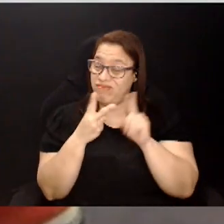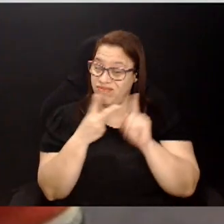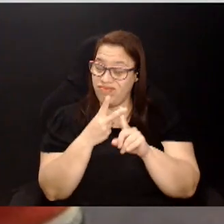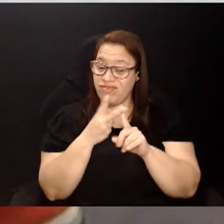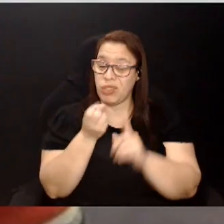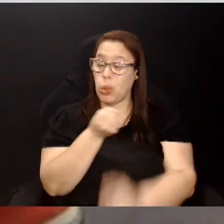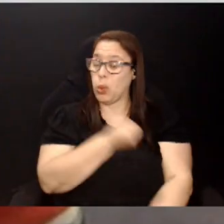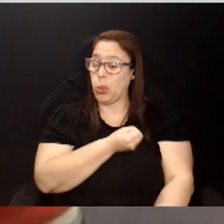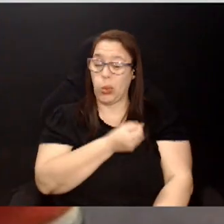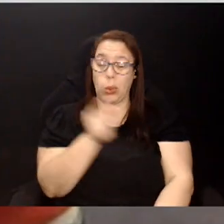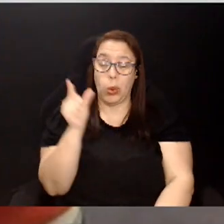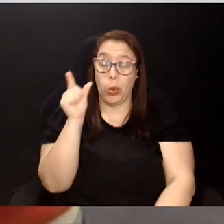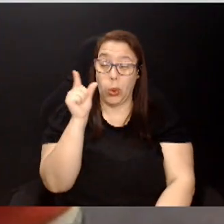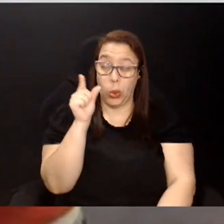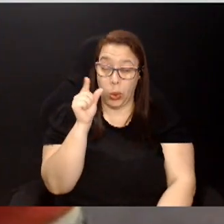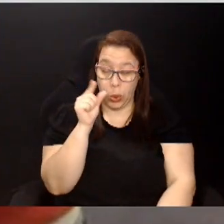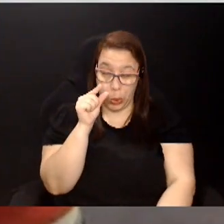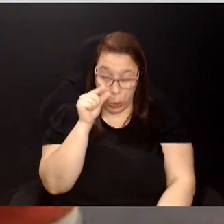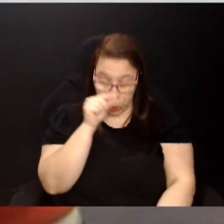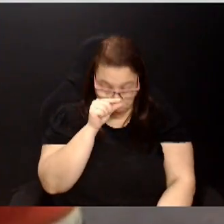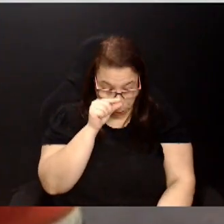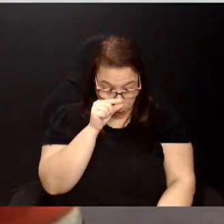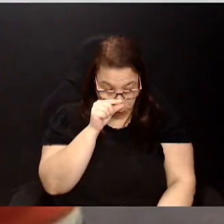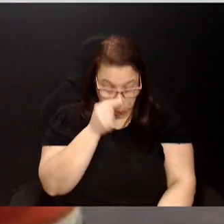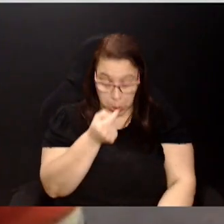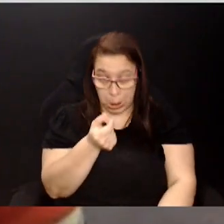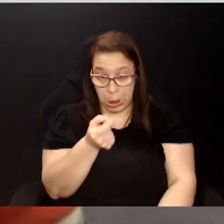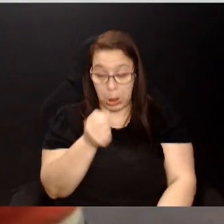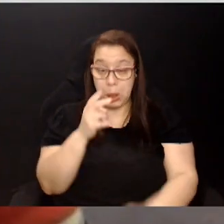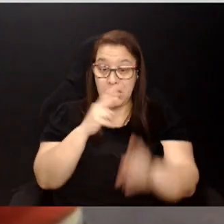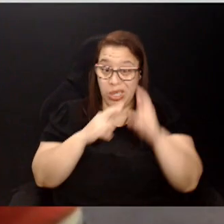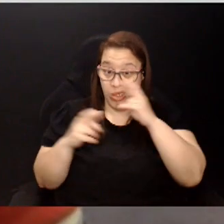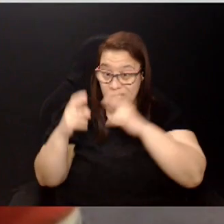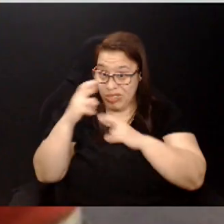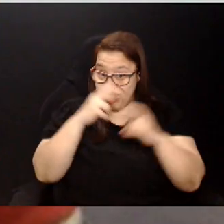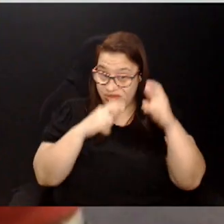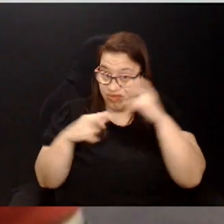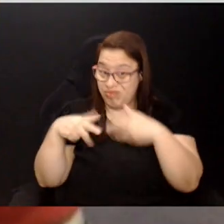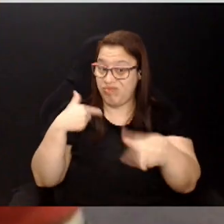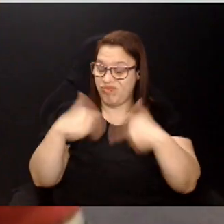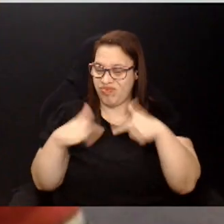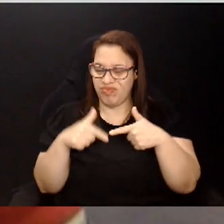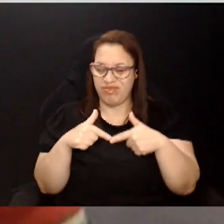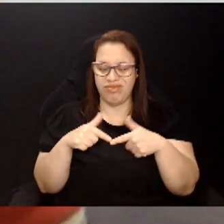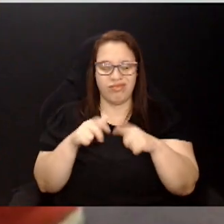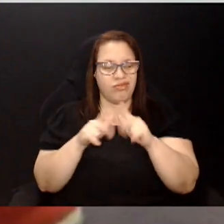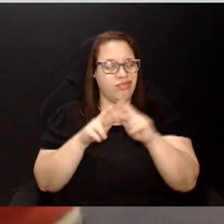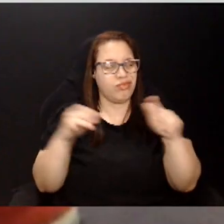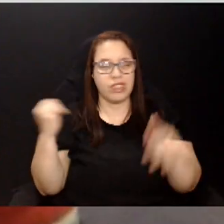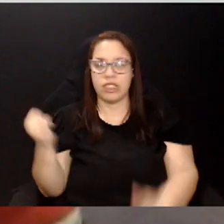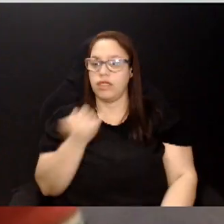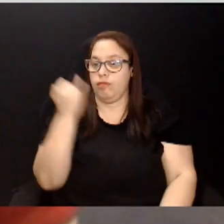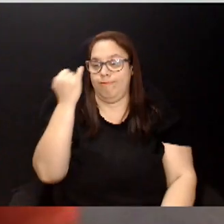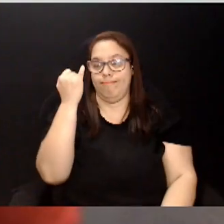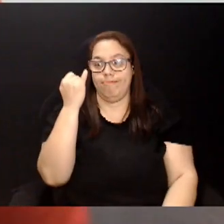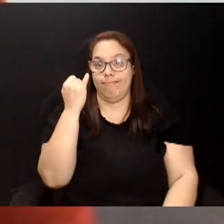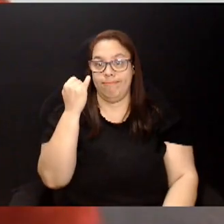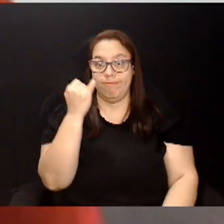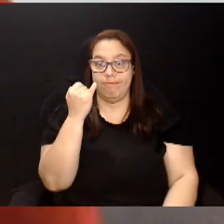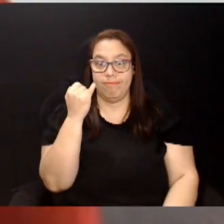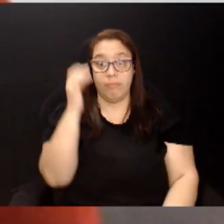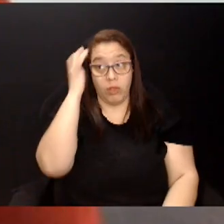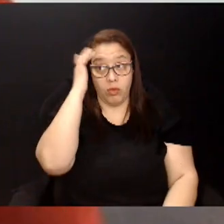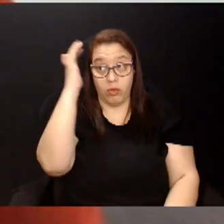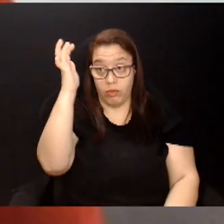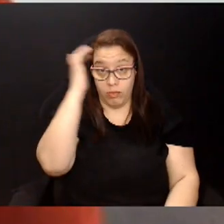muito baixo de fiscais. A fiscalização do trabalho é de fundamental importância. Para você ter uma ideia, a lei